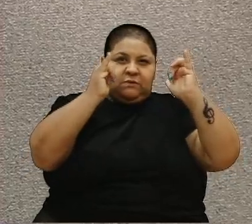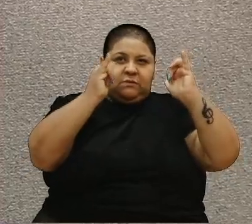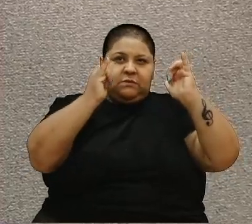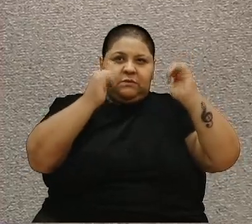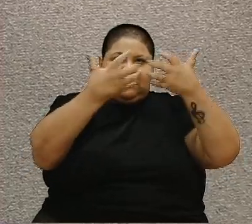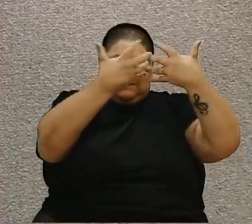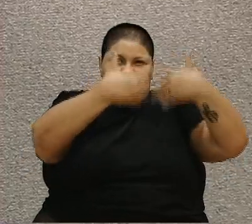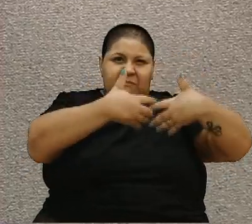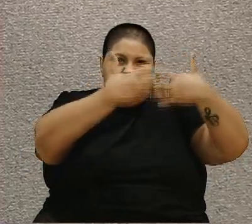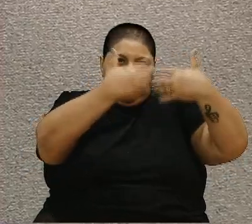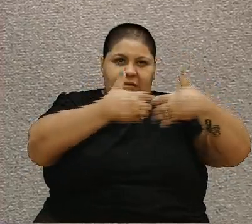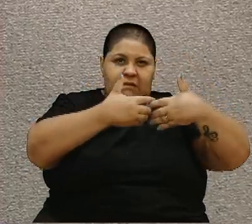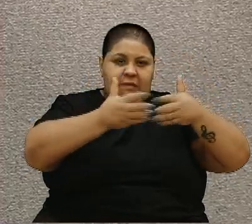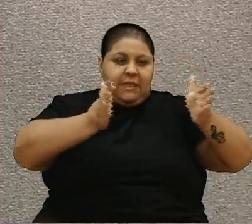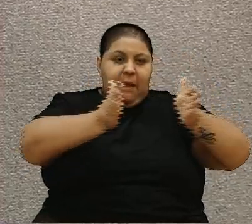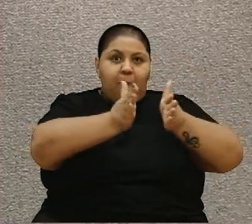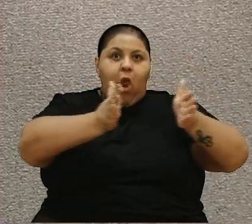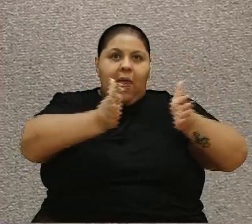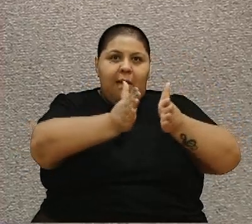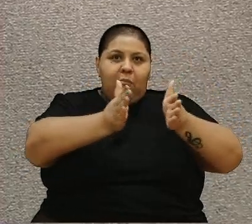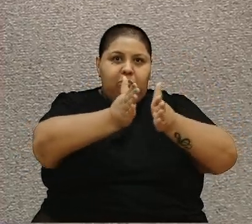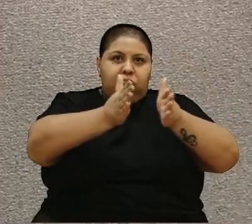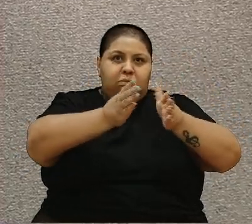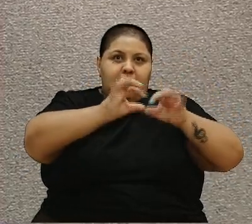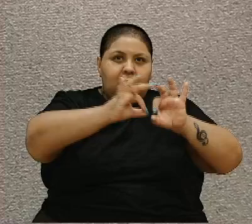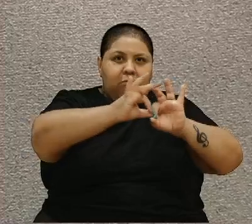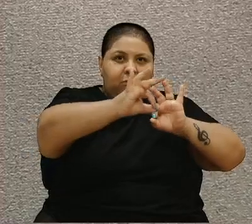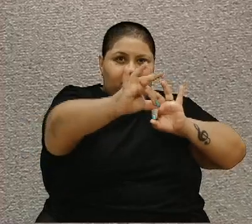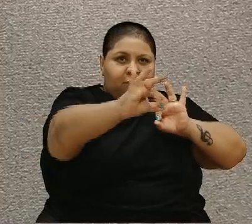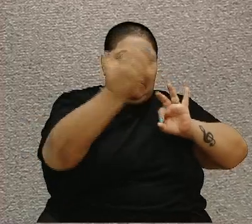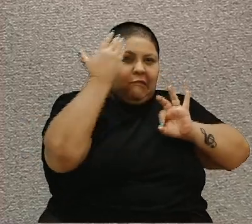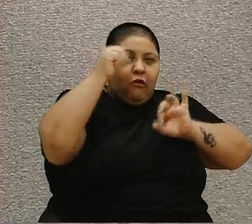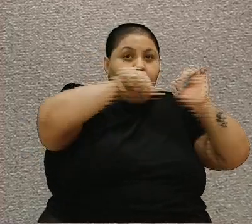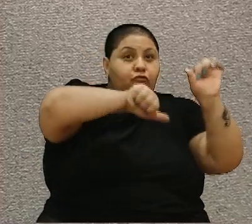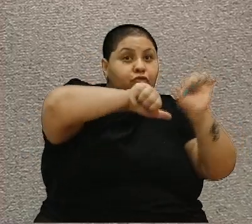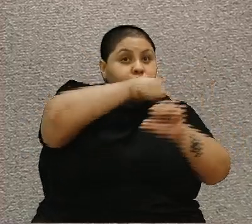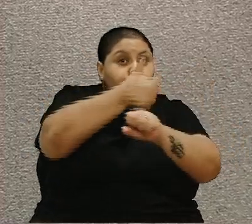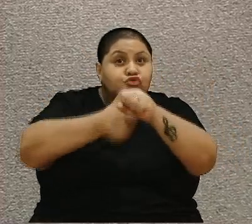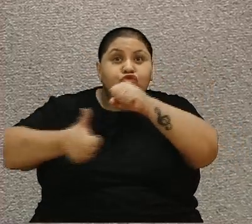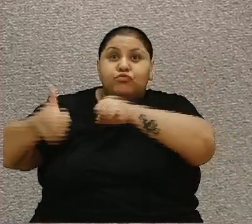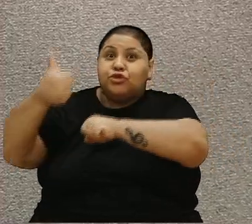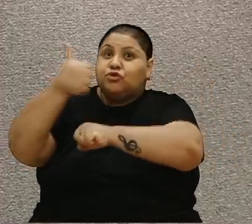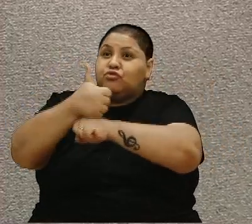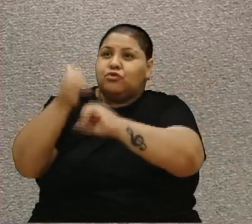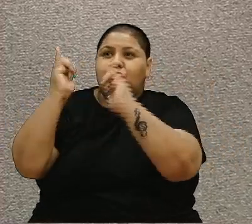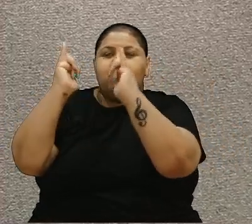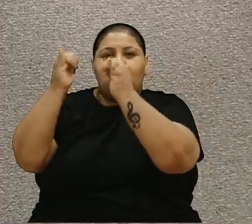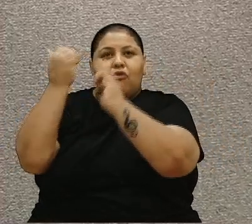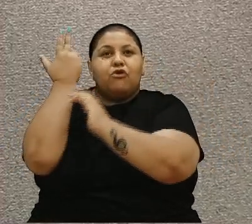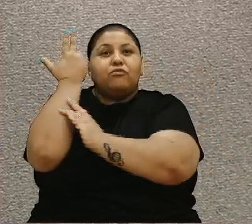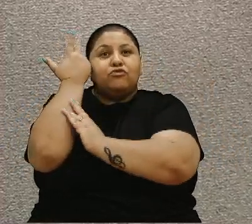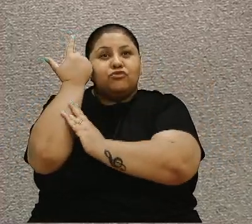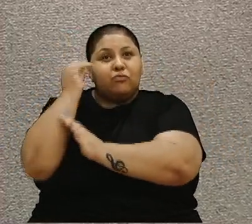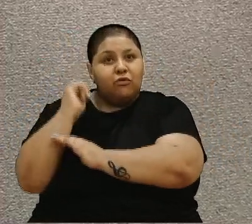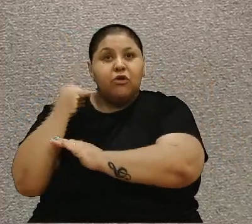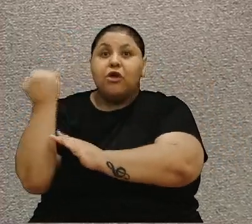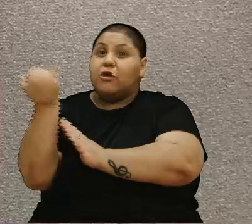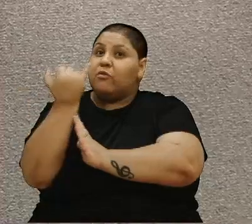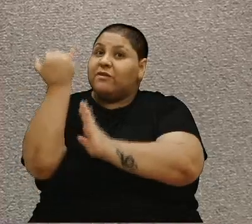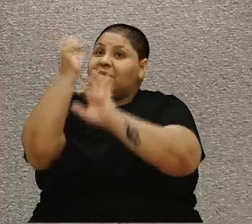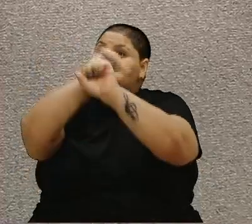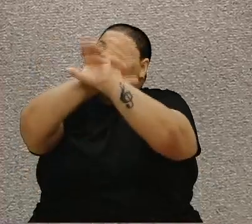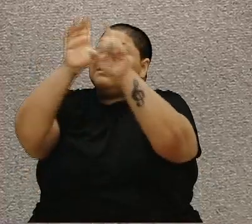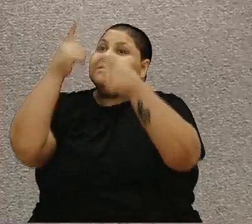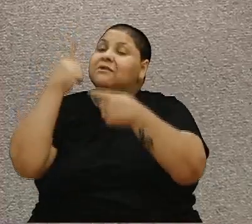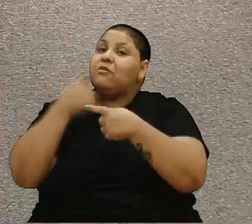que a população passou por isso. Outro ponto também, uma passageira me mandou aqui